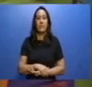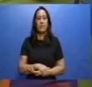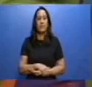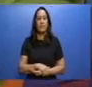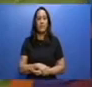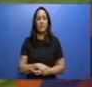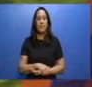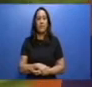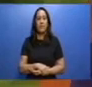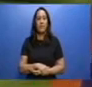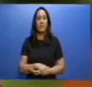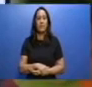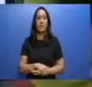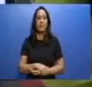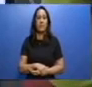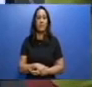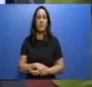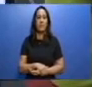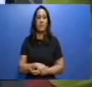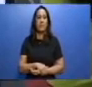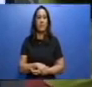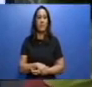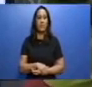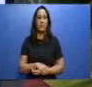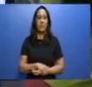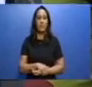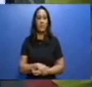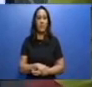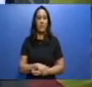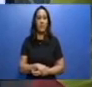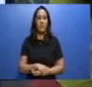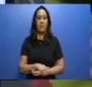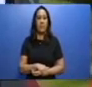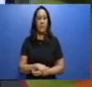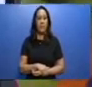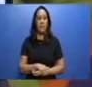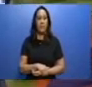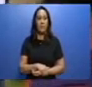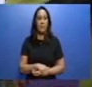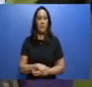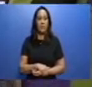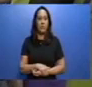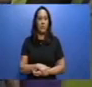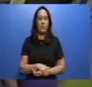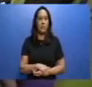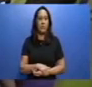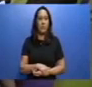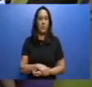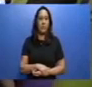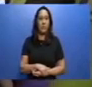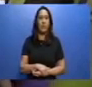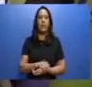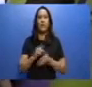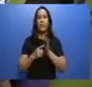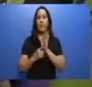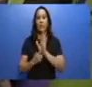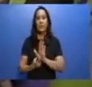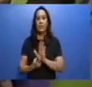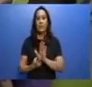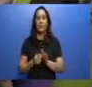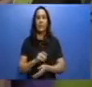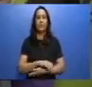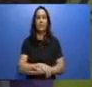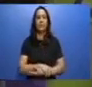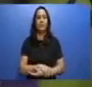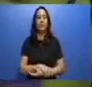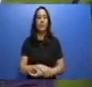vou recortar. Aqui, nós colocamos para vocês como se nós tivéssemos desenhado na folha. Olha